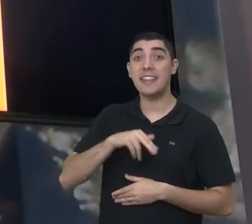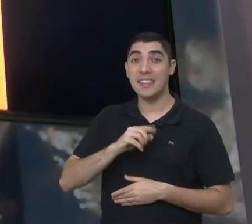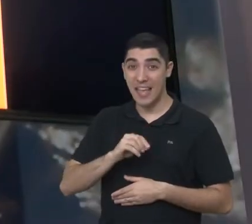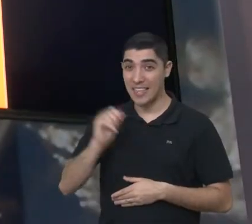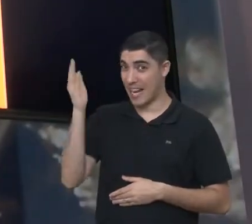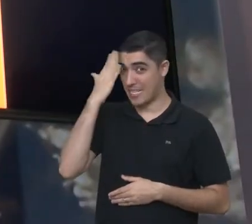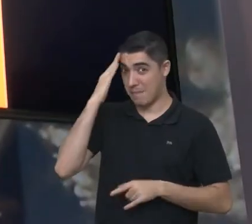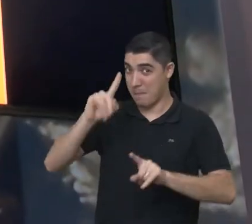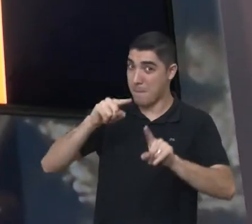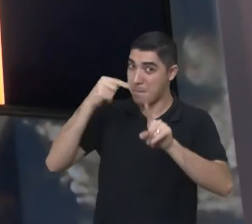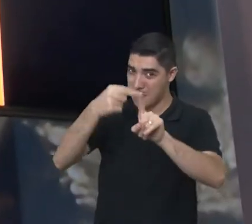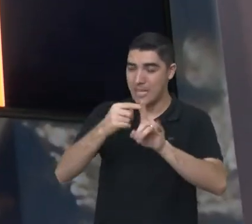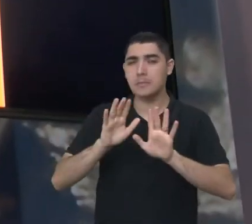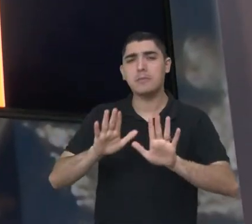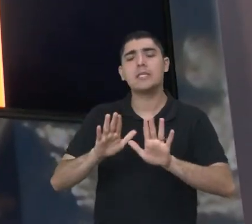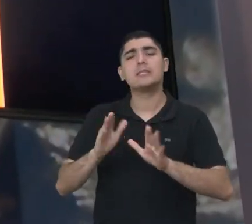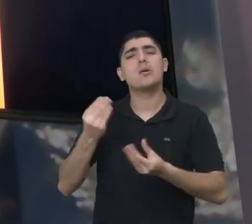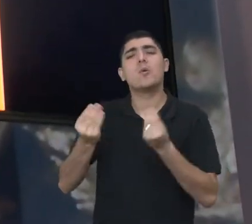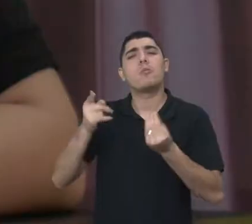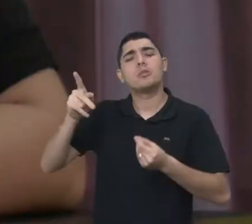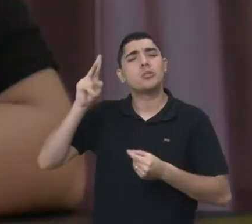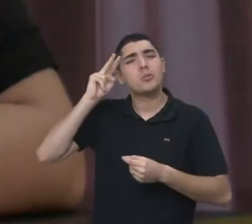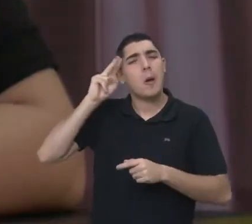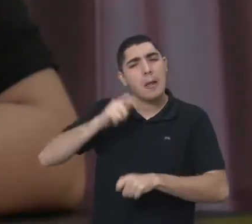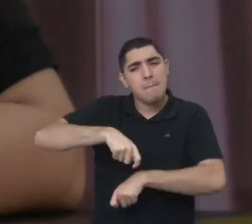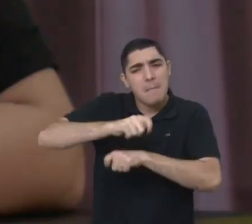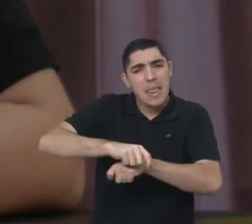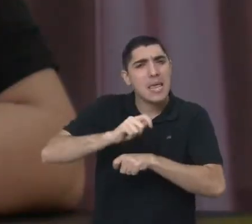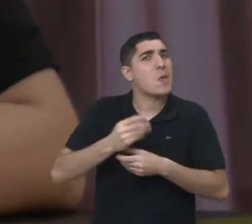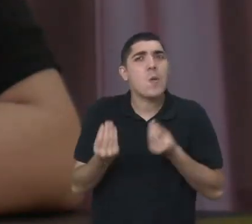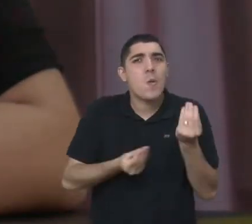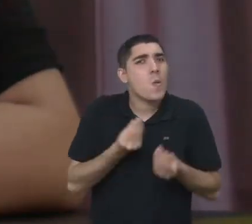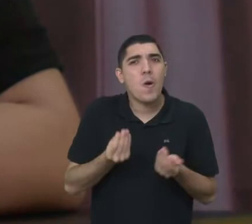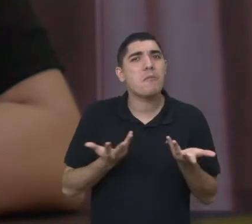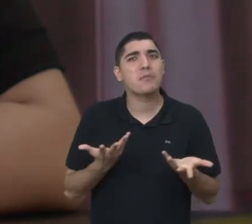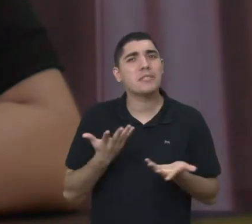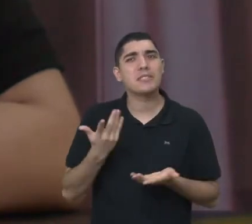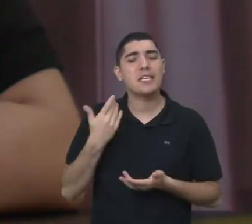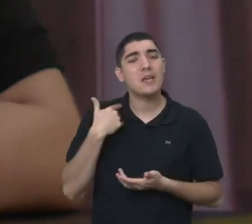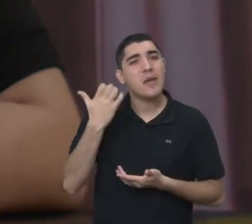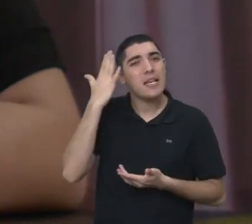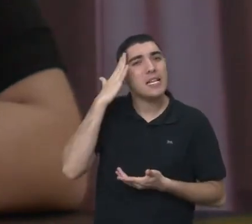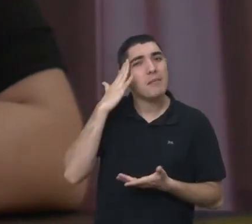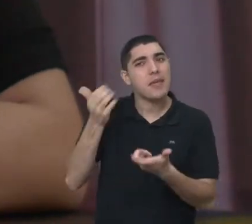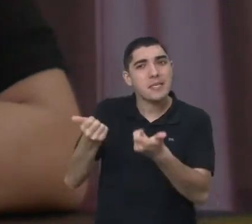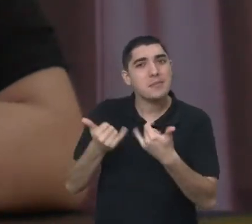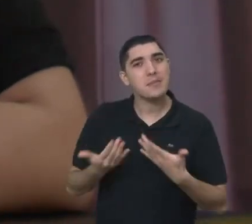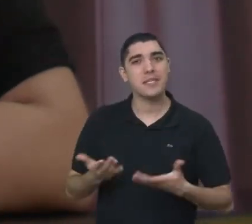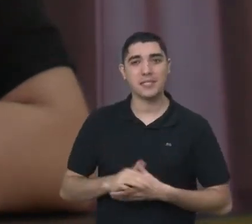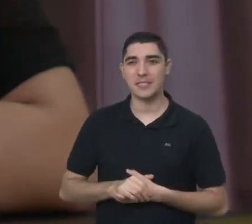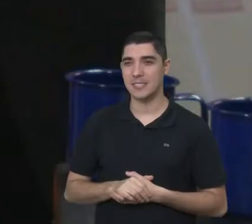Mas enfim, Fernanda, conta essa história de baterista. Como é que é isso daí? Que eu não sabia, cara. Não tava aqui no meu release, não, hein?